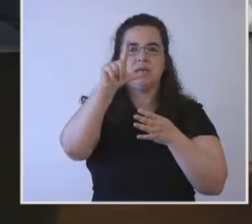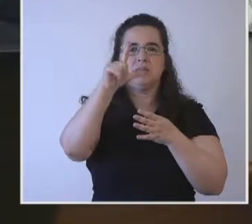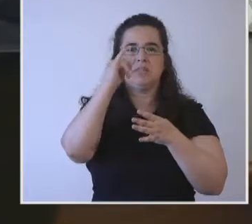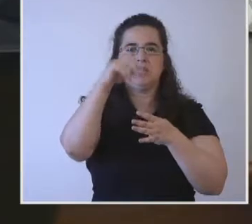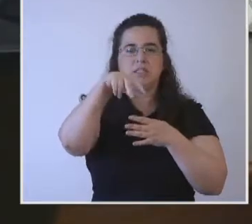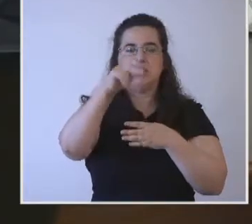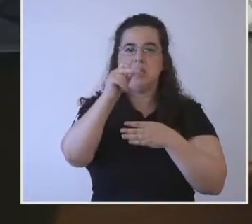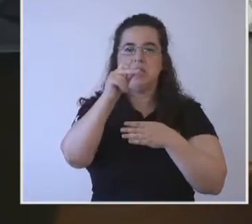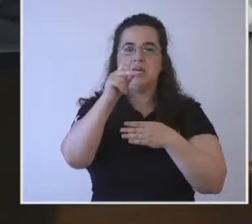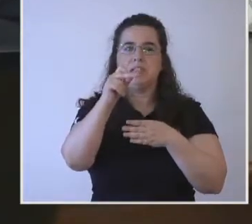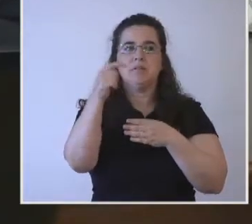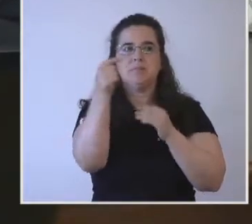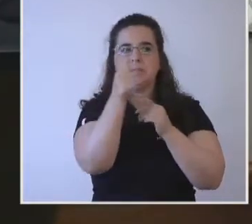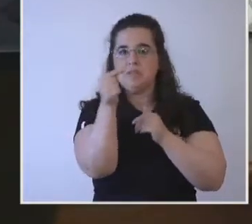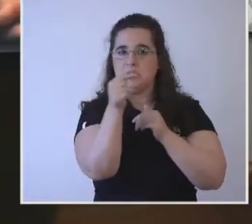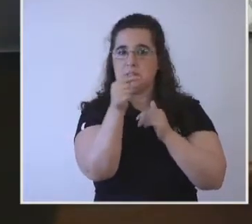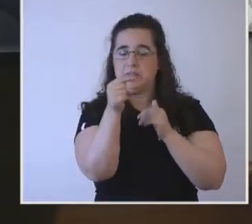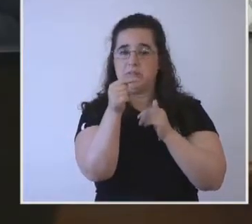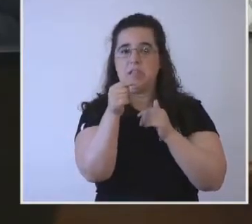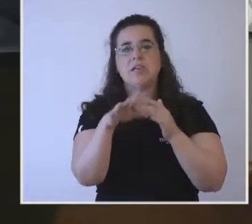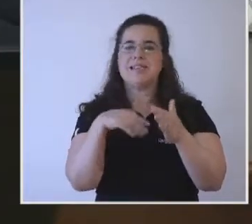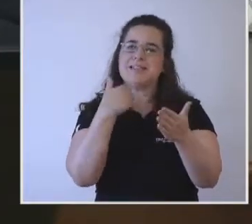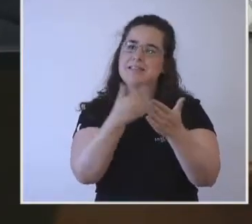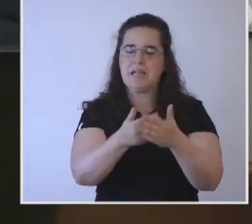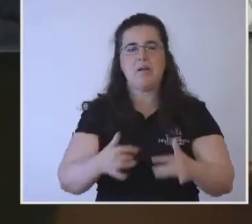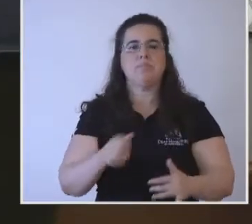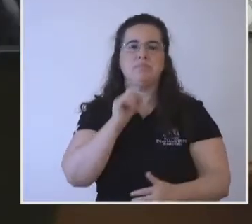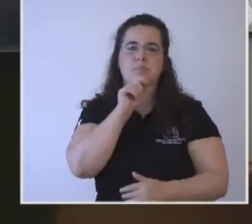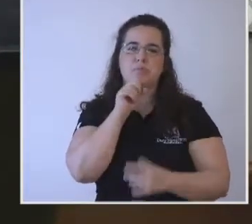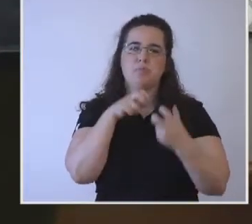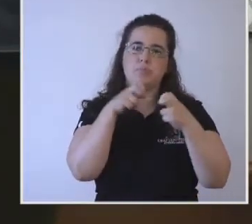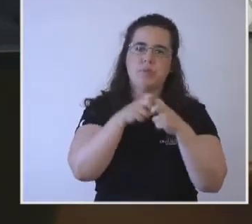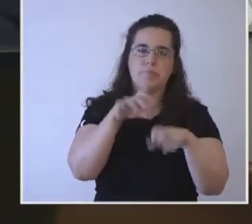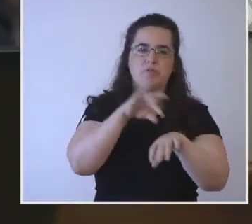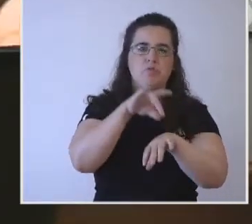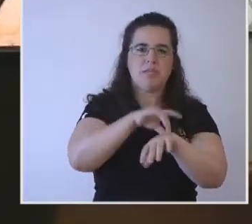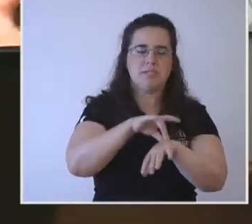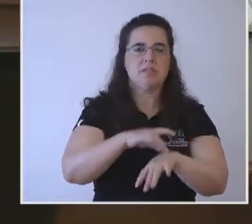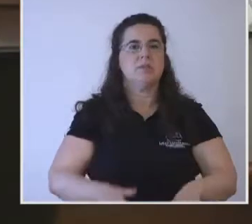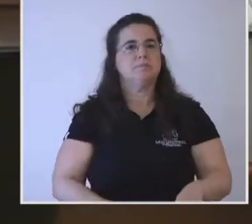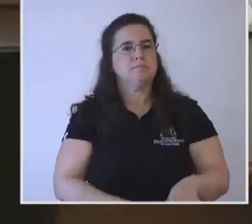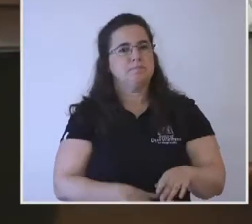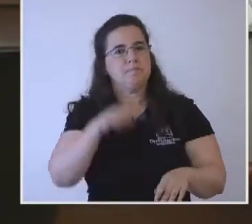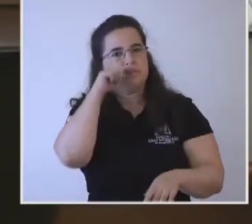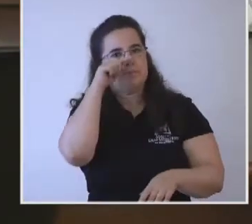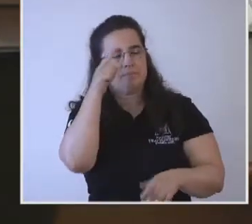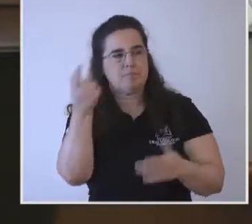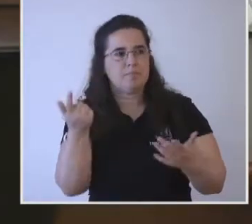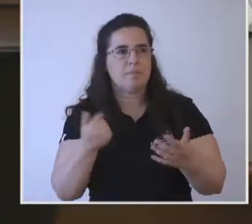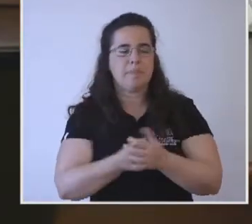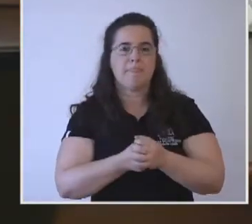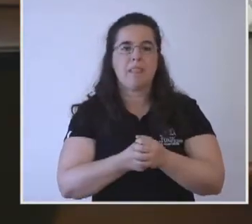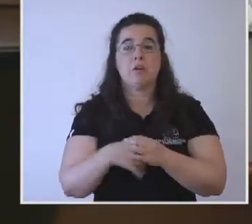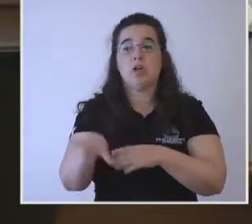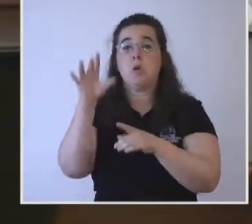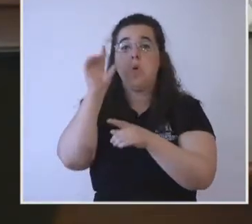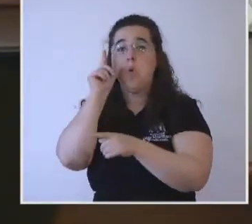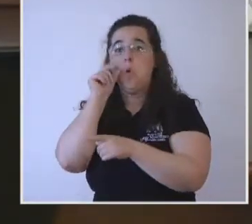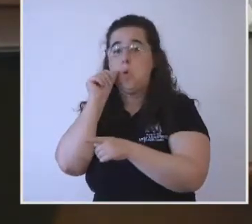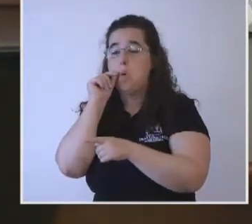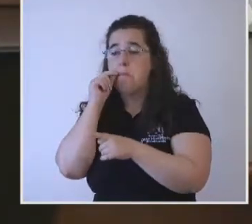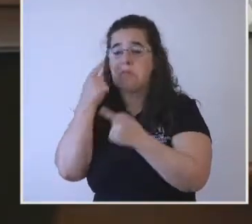de terem tumores da bexiga e dos órgãos associados. Já no homem, parece não haver uma grande diferença entre os diferentes tipos de